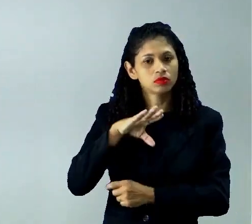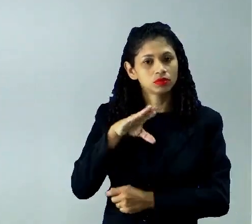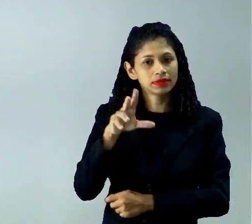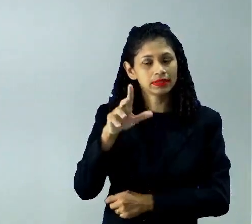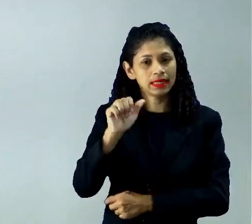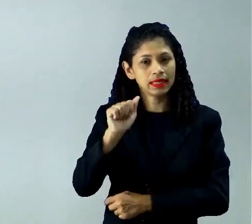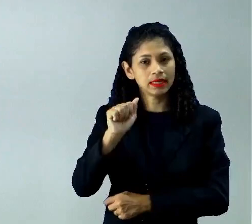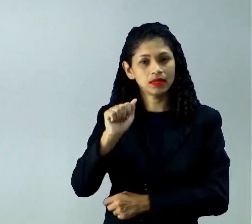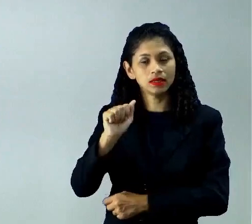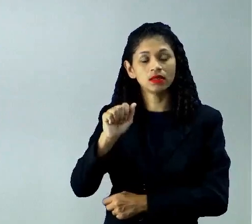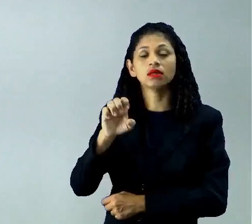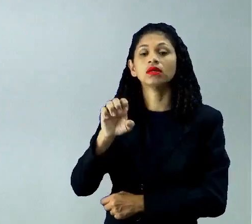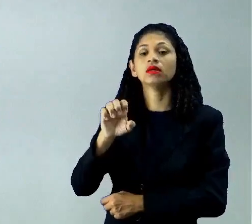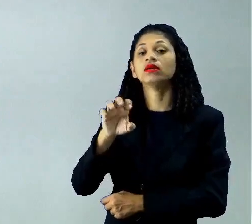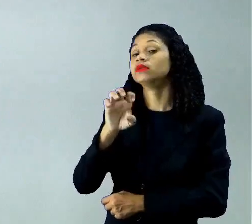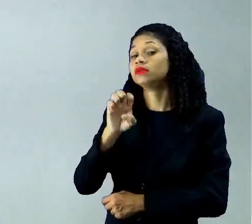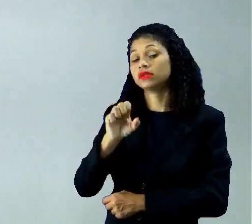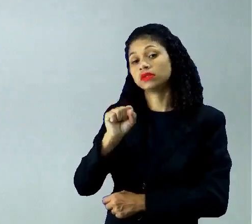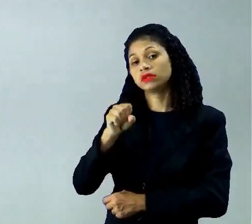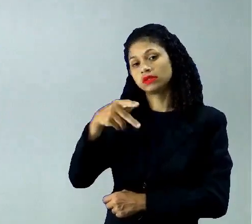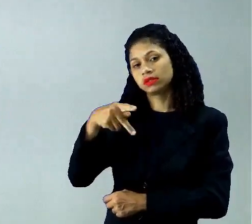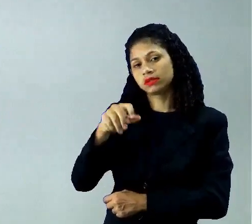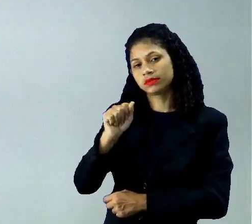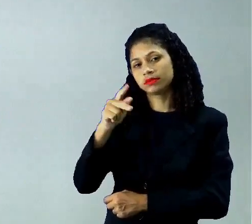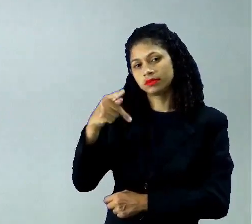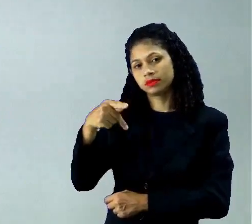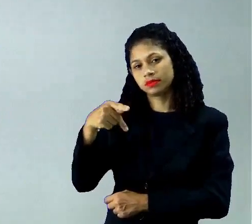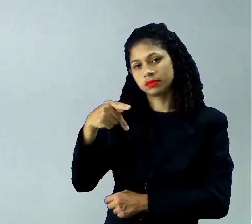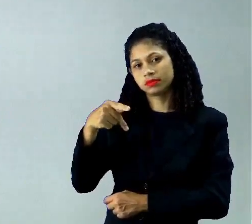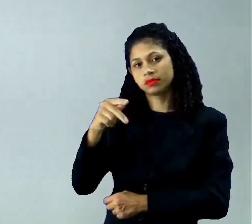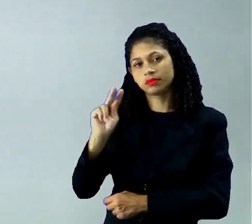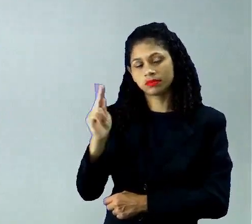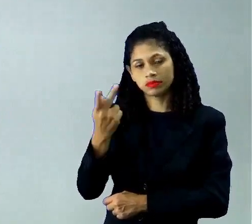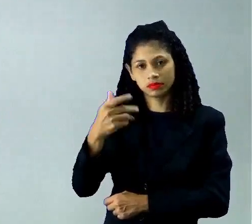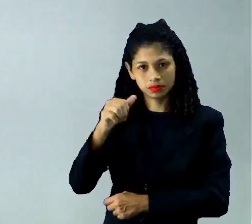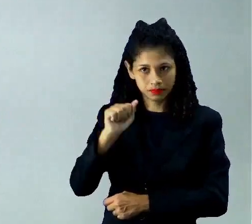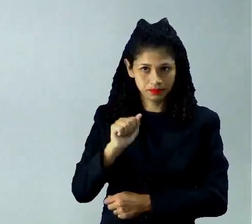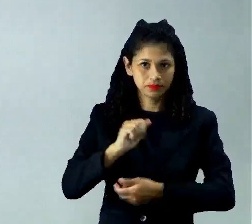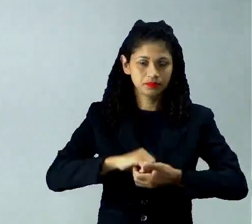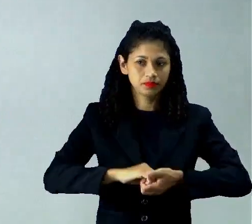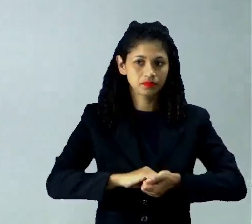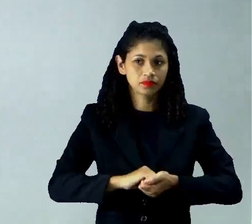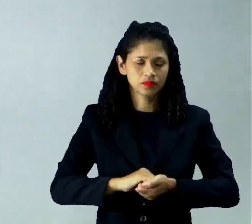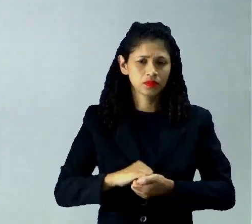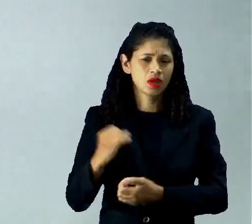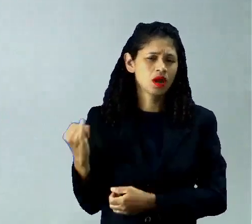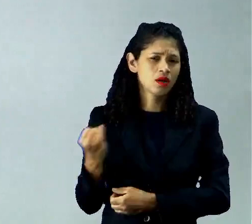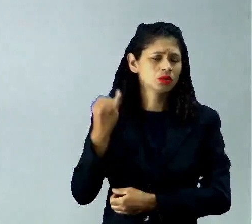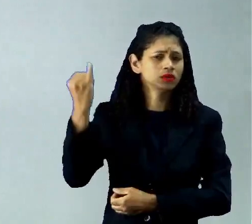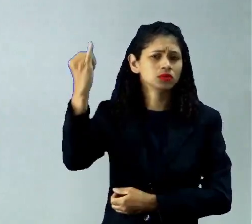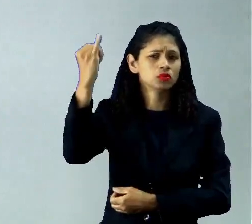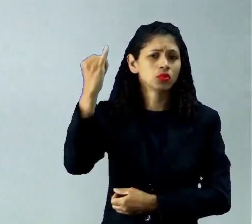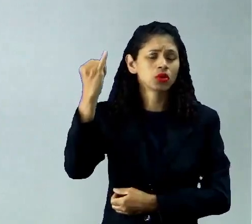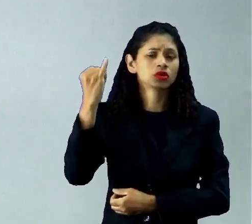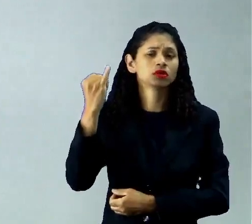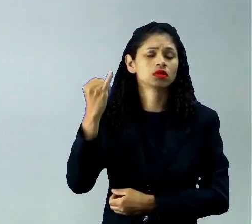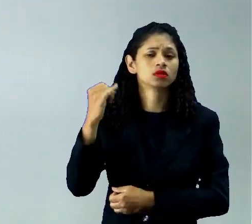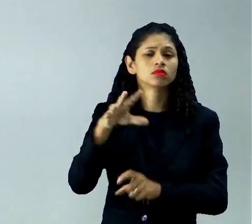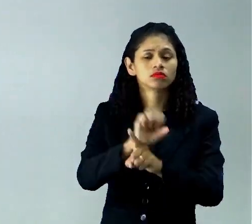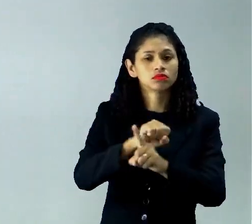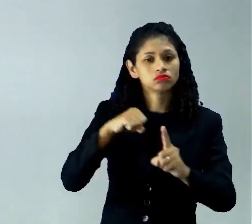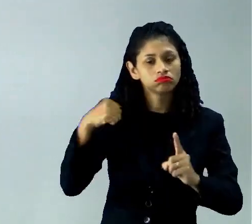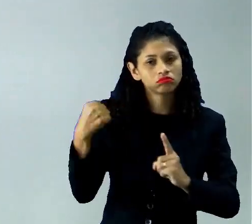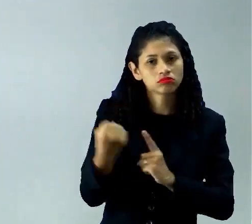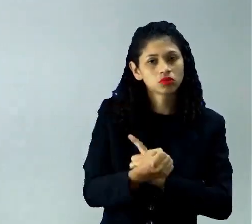que o tráfico negreiro era essencial para o funcionamento da sociedade colonial, tanto a portuguesa quanto a